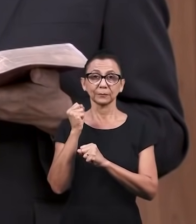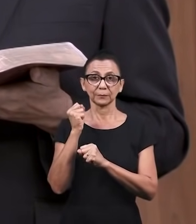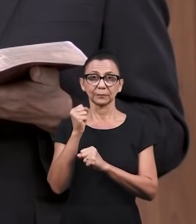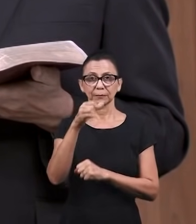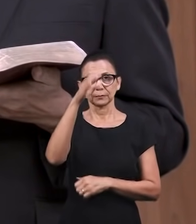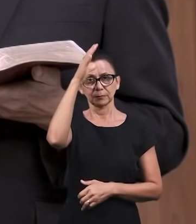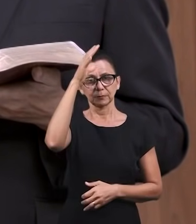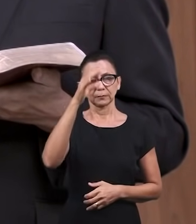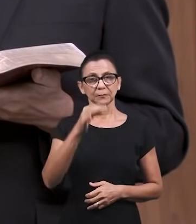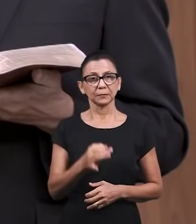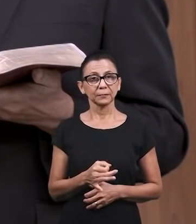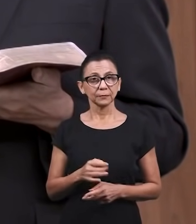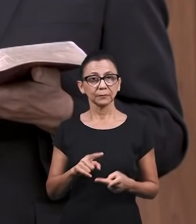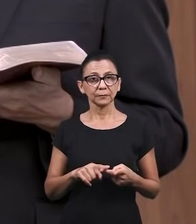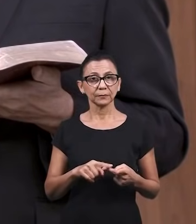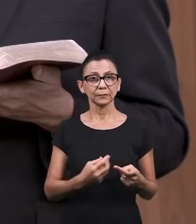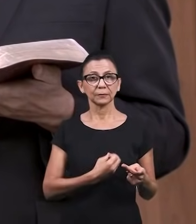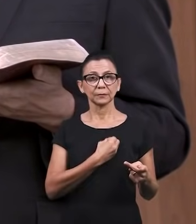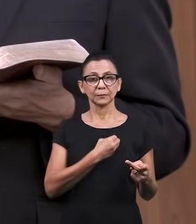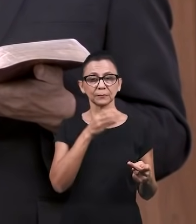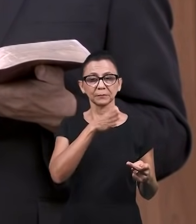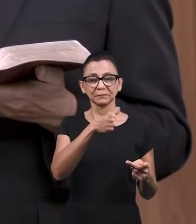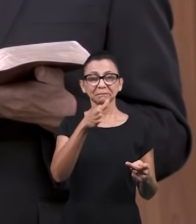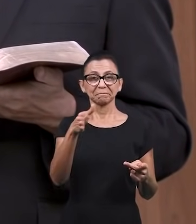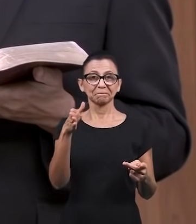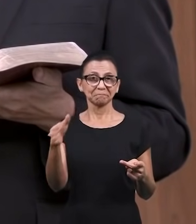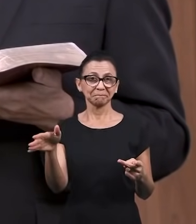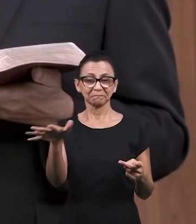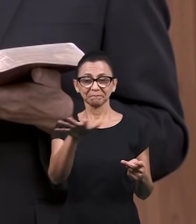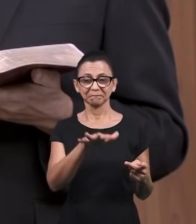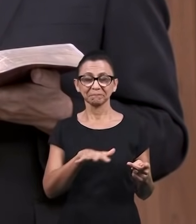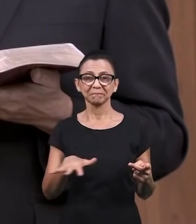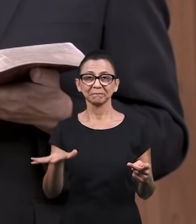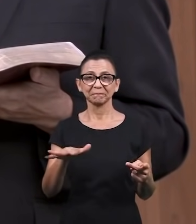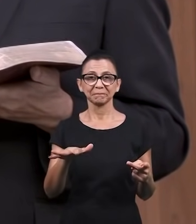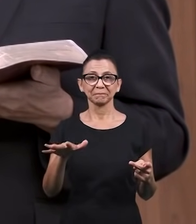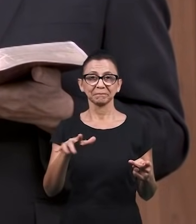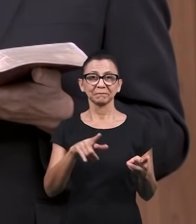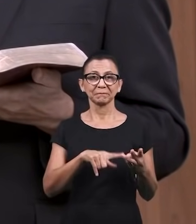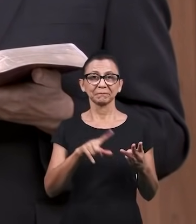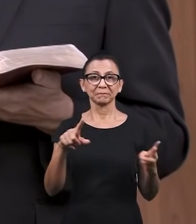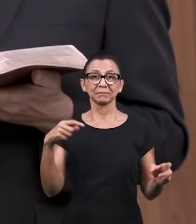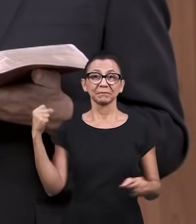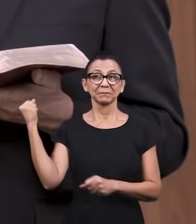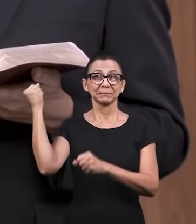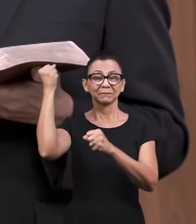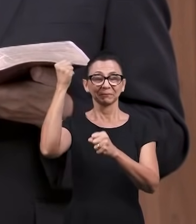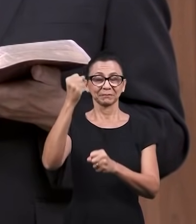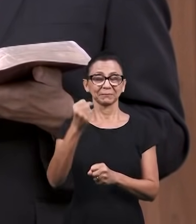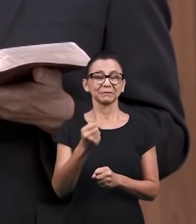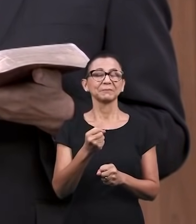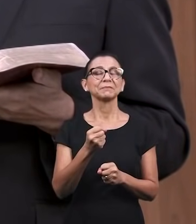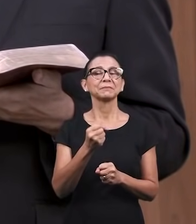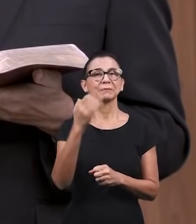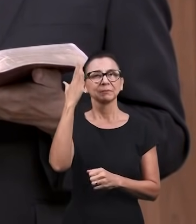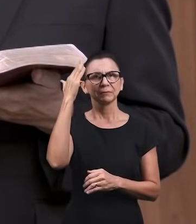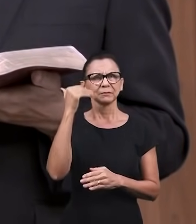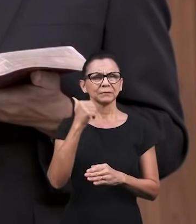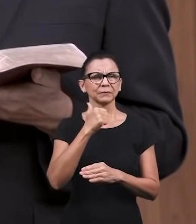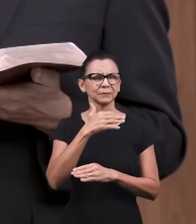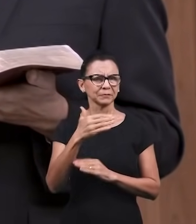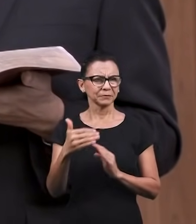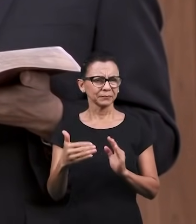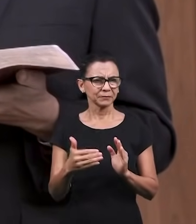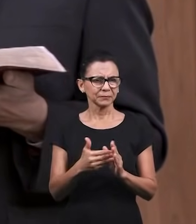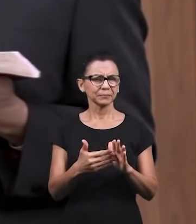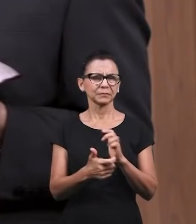todo-poderoso, ele é onisciente, ele é onipresente, ele é onipotente, ele sabe